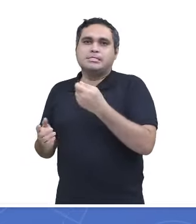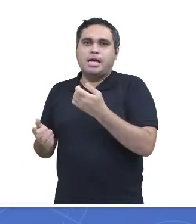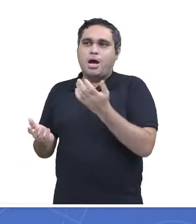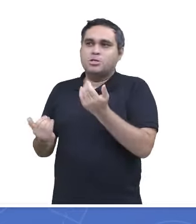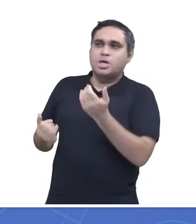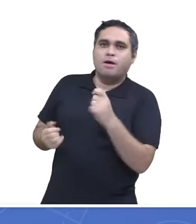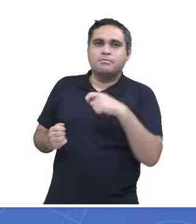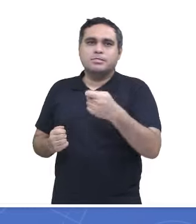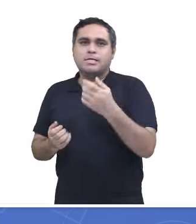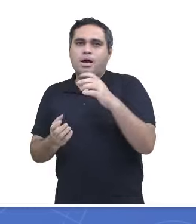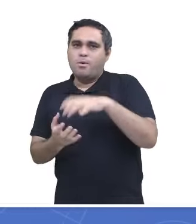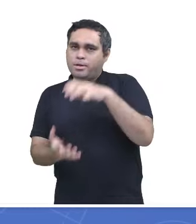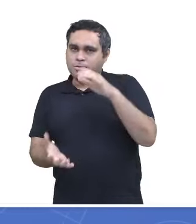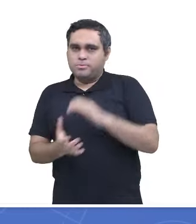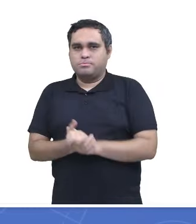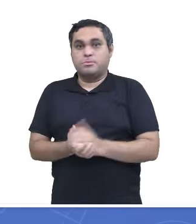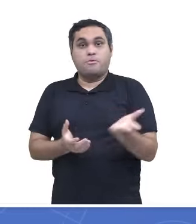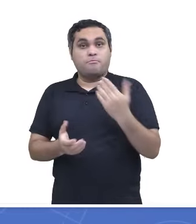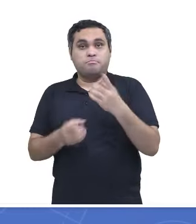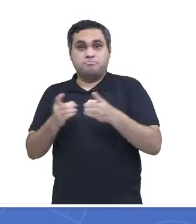local interativa.